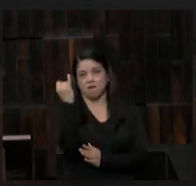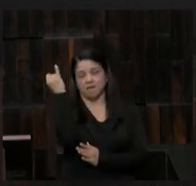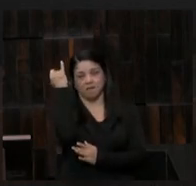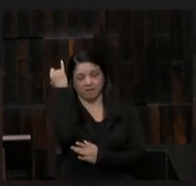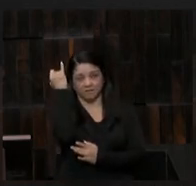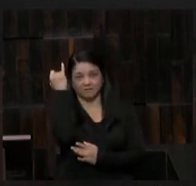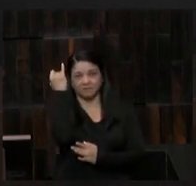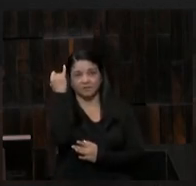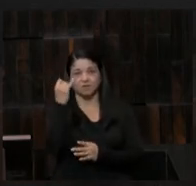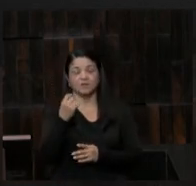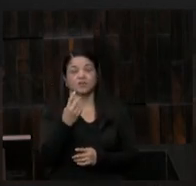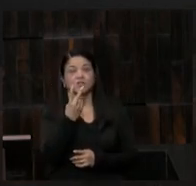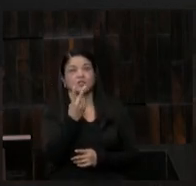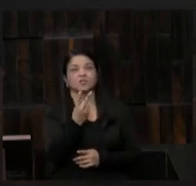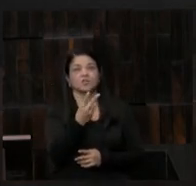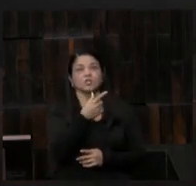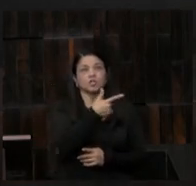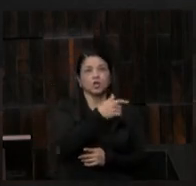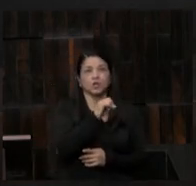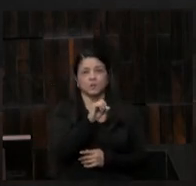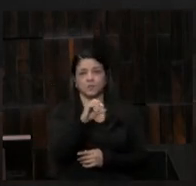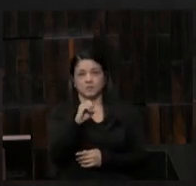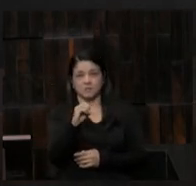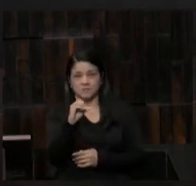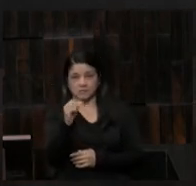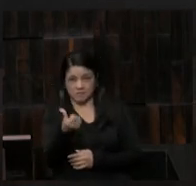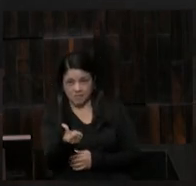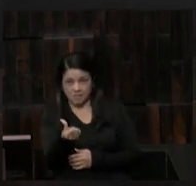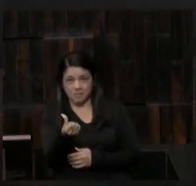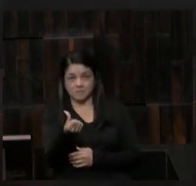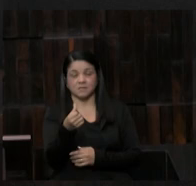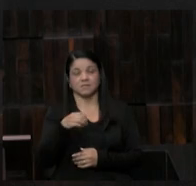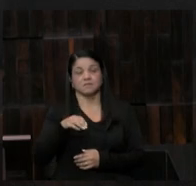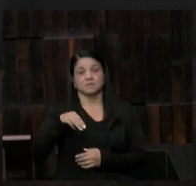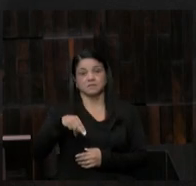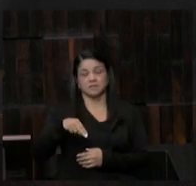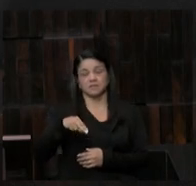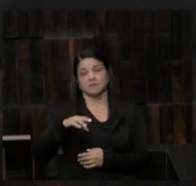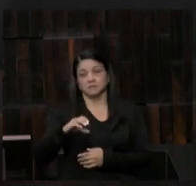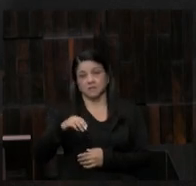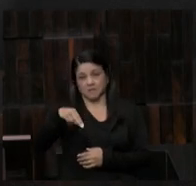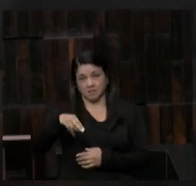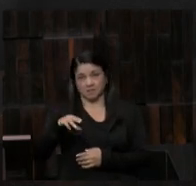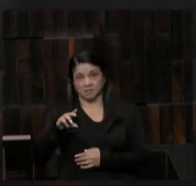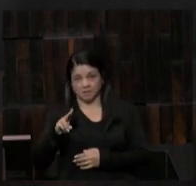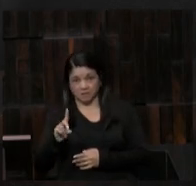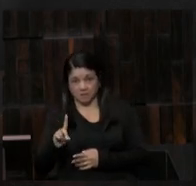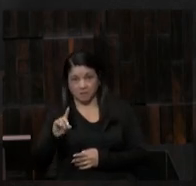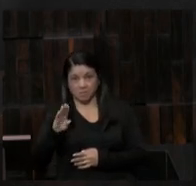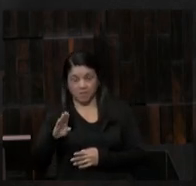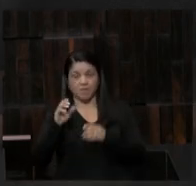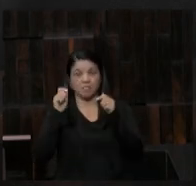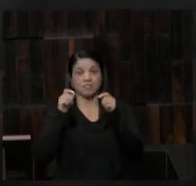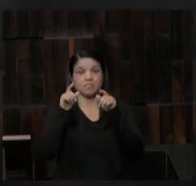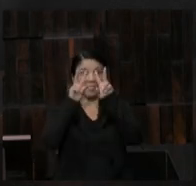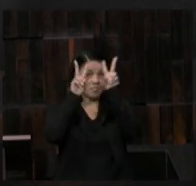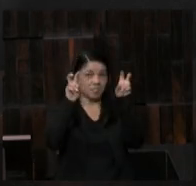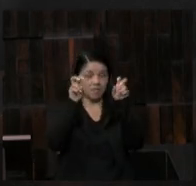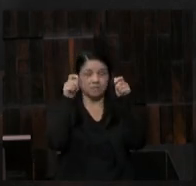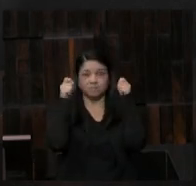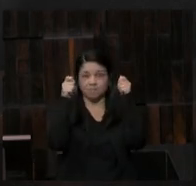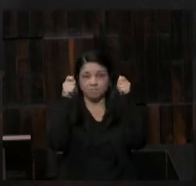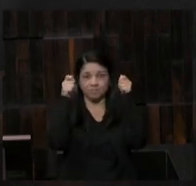citar 2006, quando a CNBB proclamou um tema para a campanha da fraternidade, e foi um